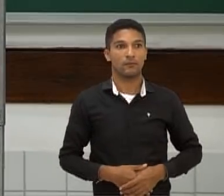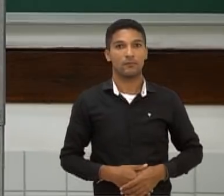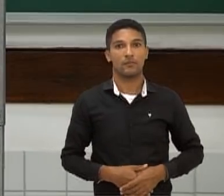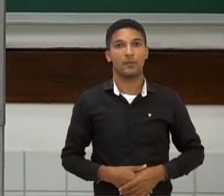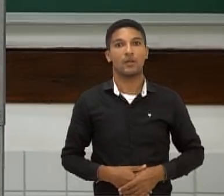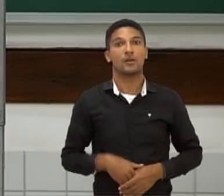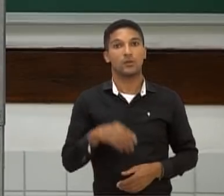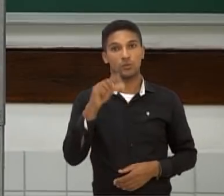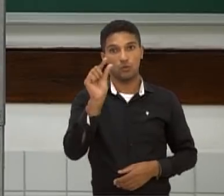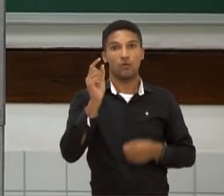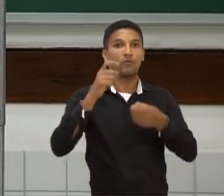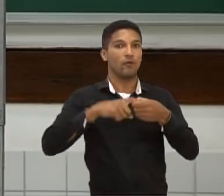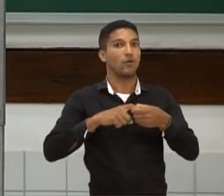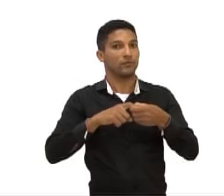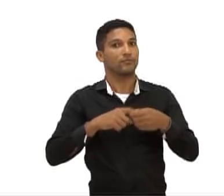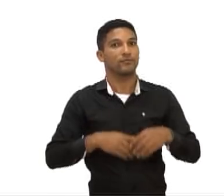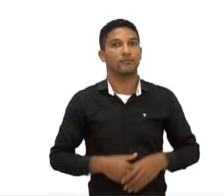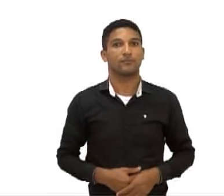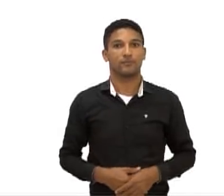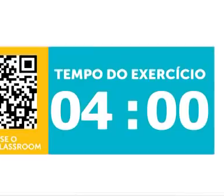já retorna aí para discutir com vocês.